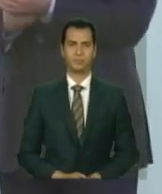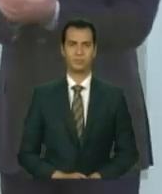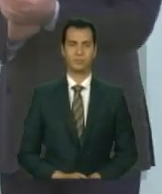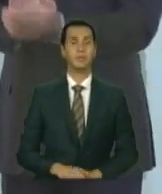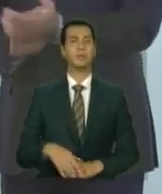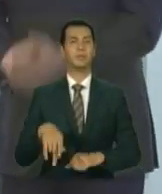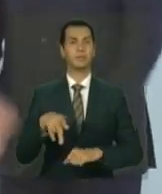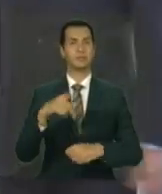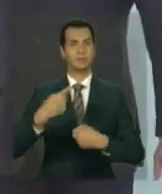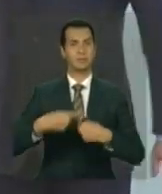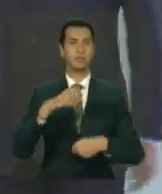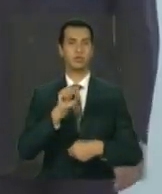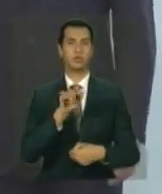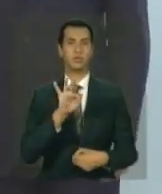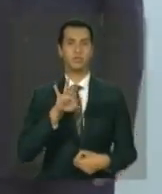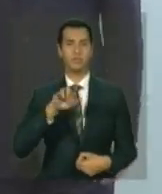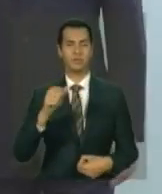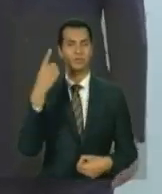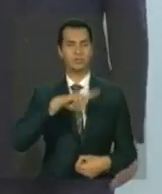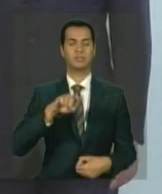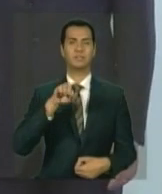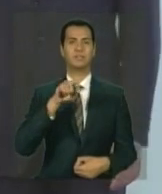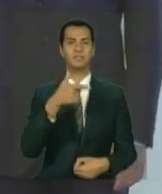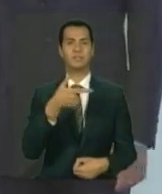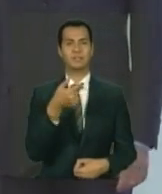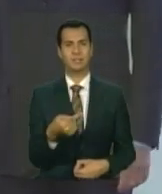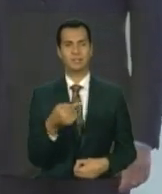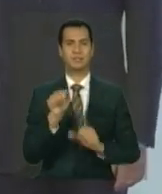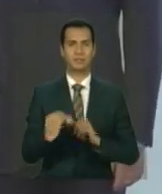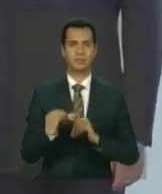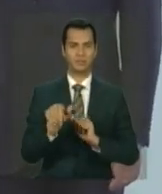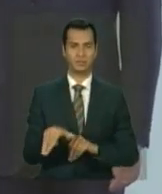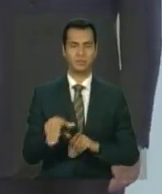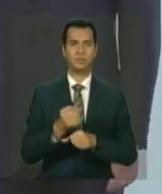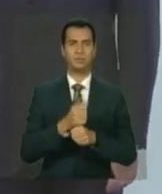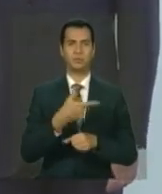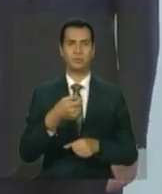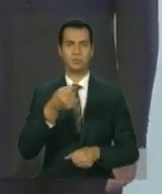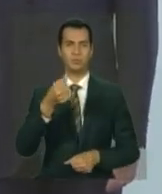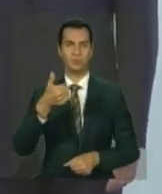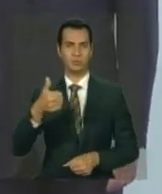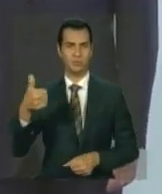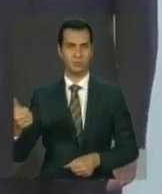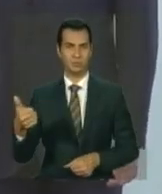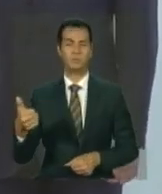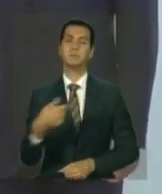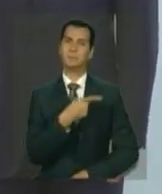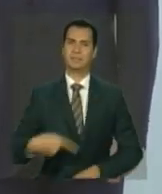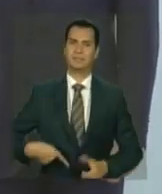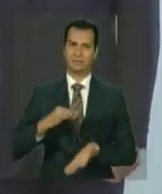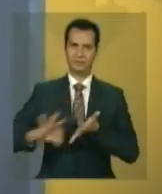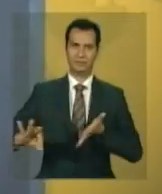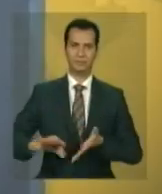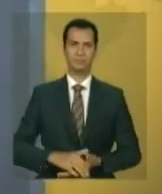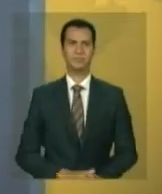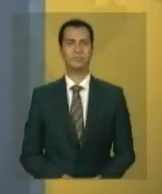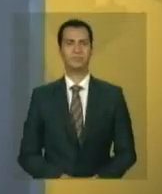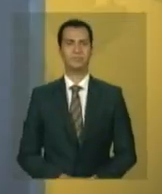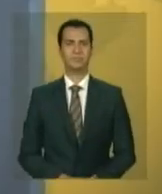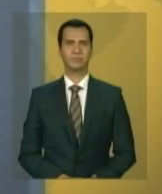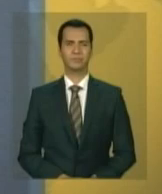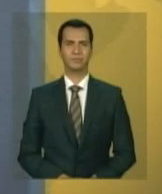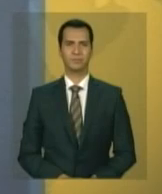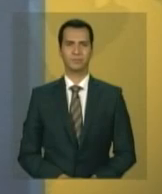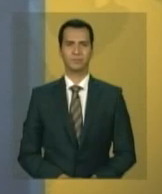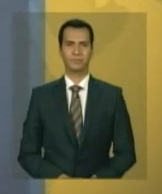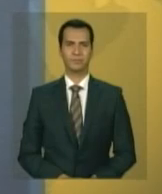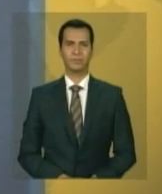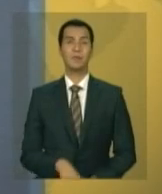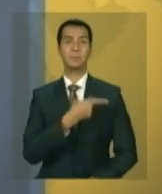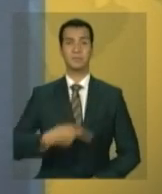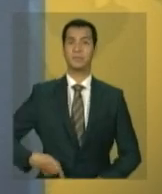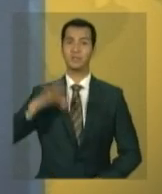presidenta,